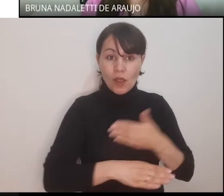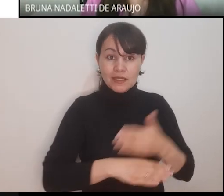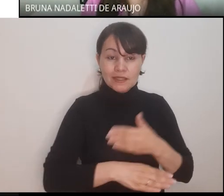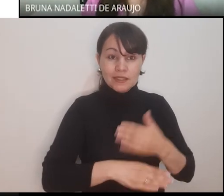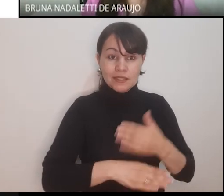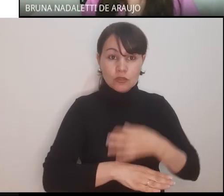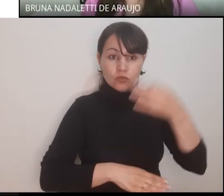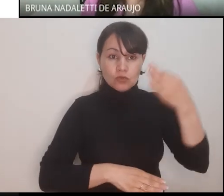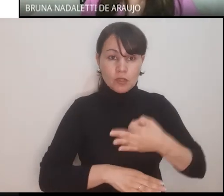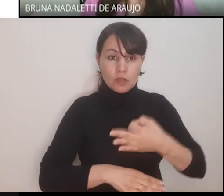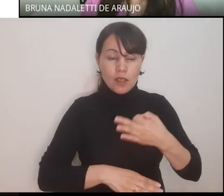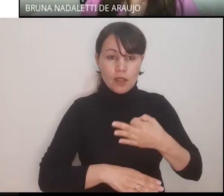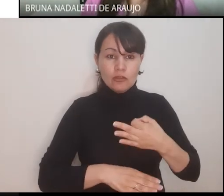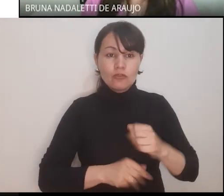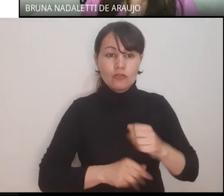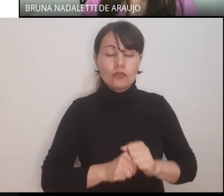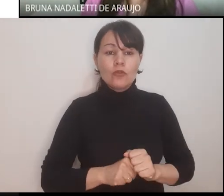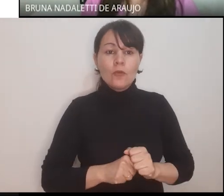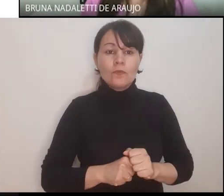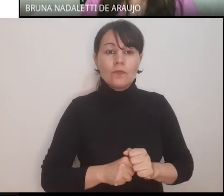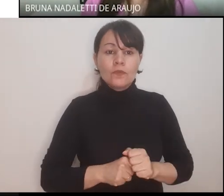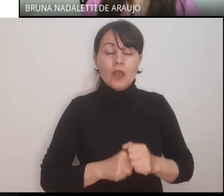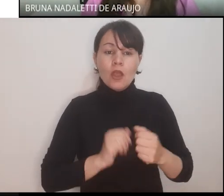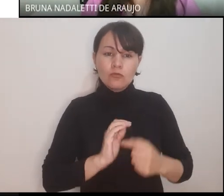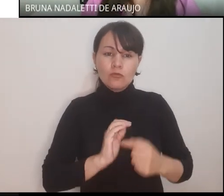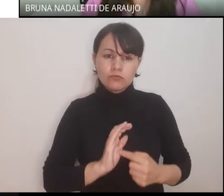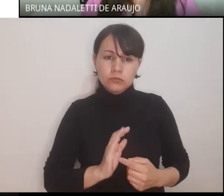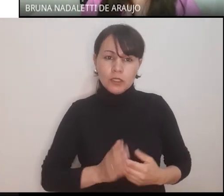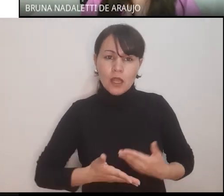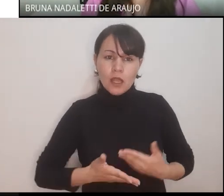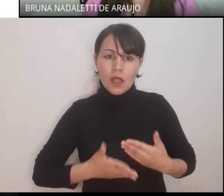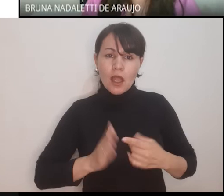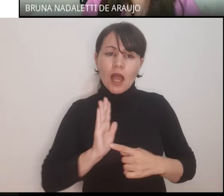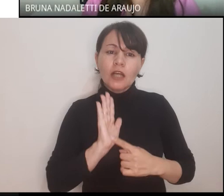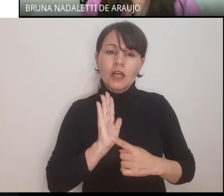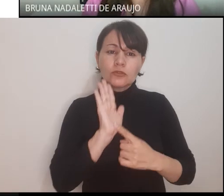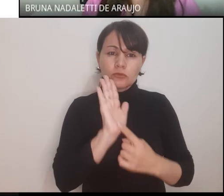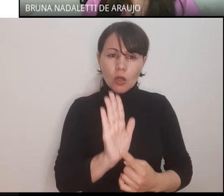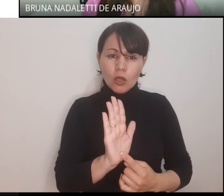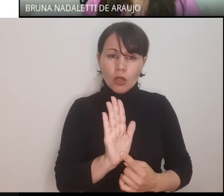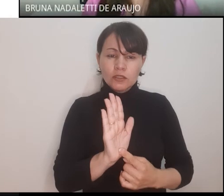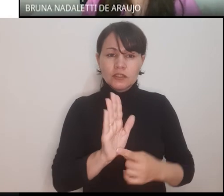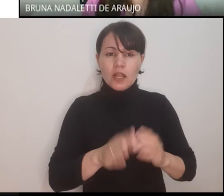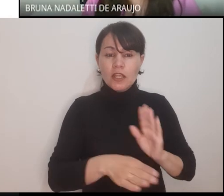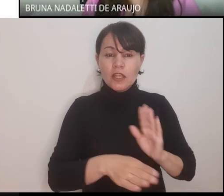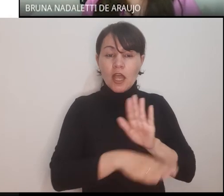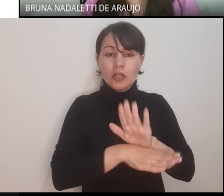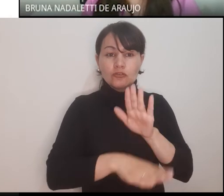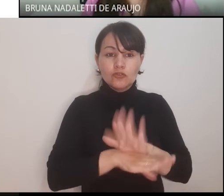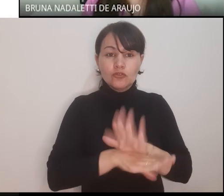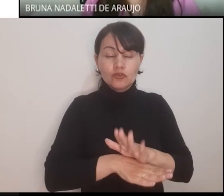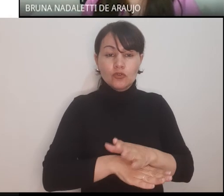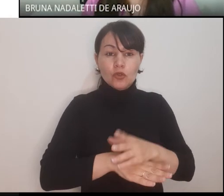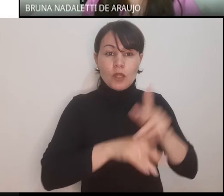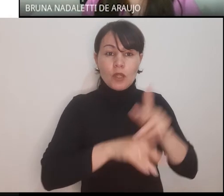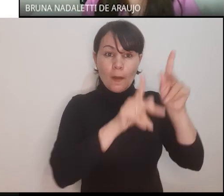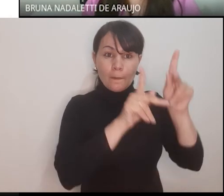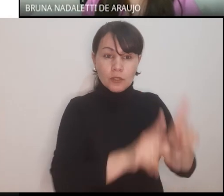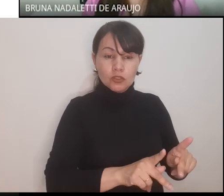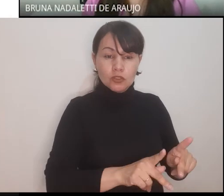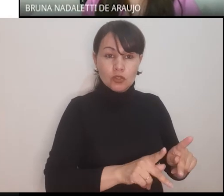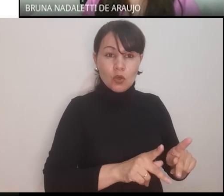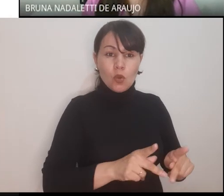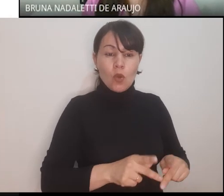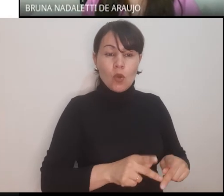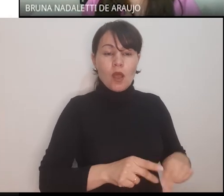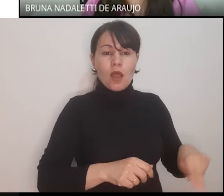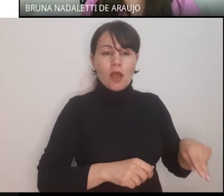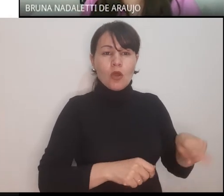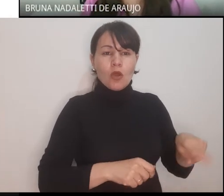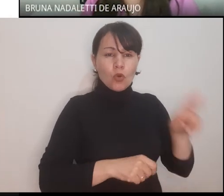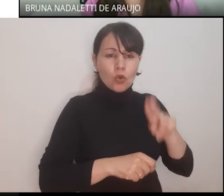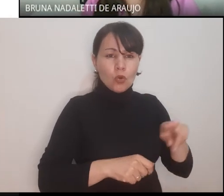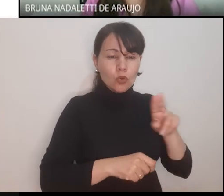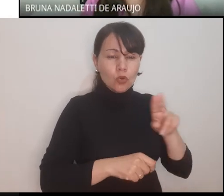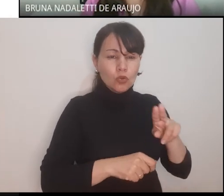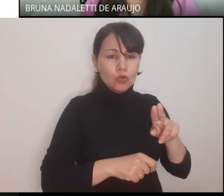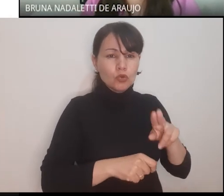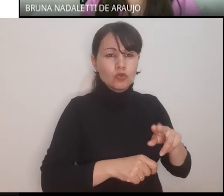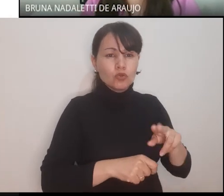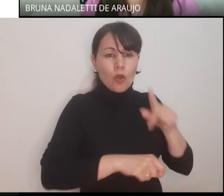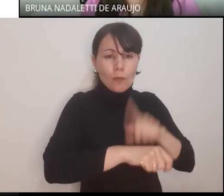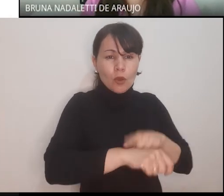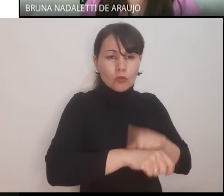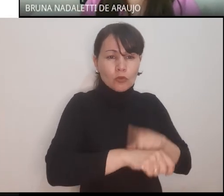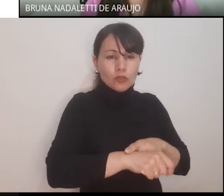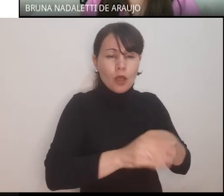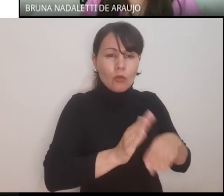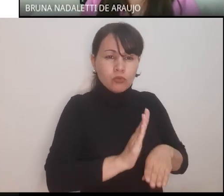que, além de fornecer um fluxo adequado para o paciente, ele tem uma longa durabilidade e baixas